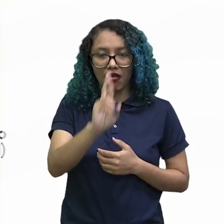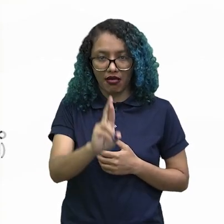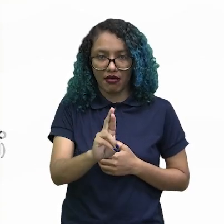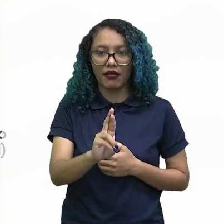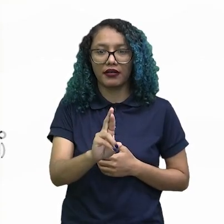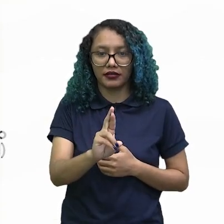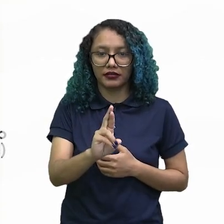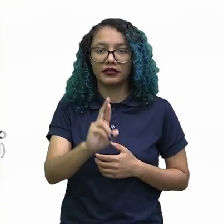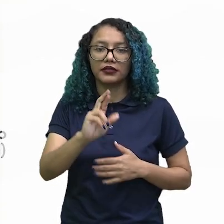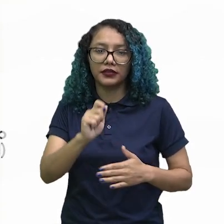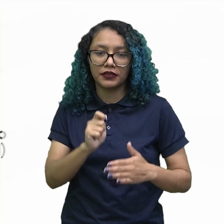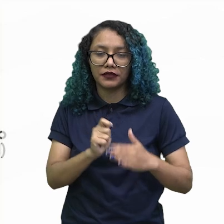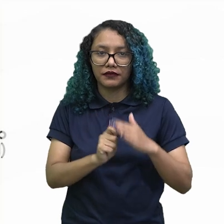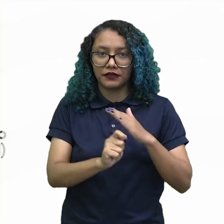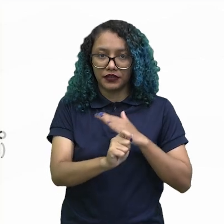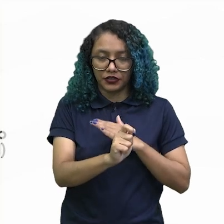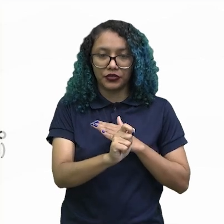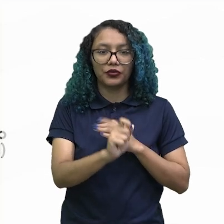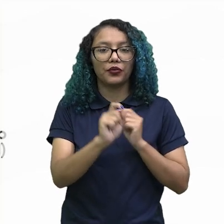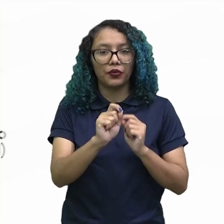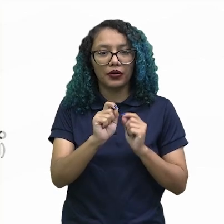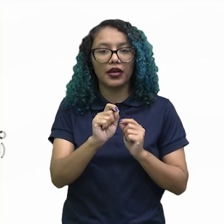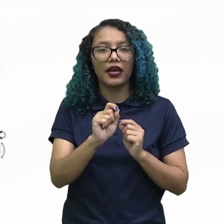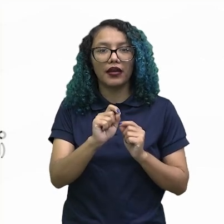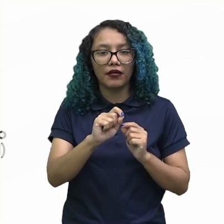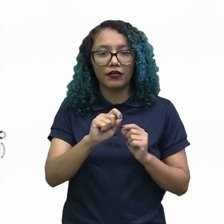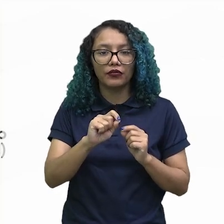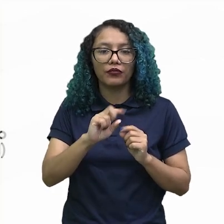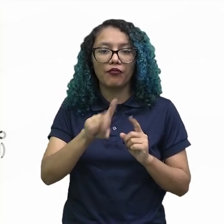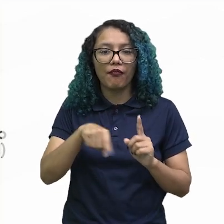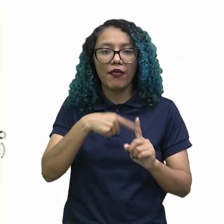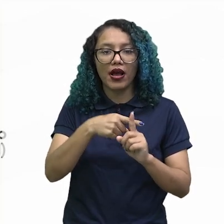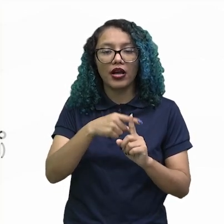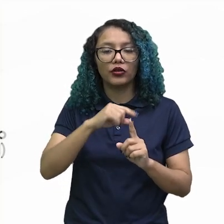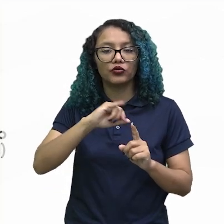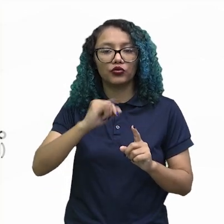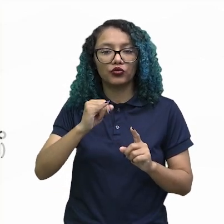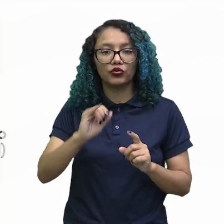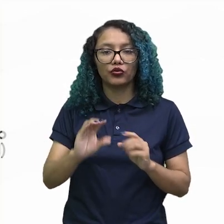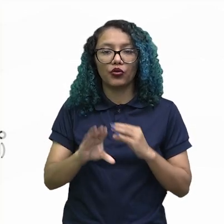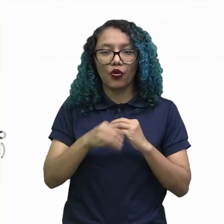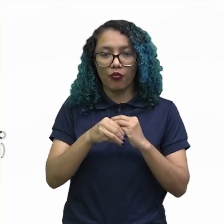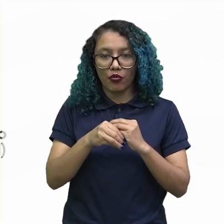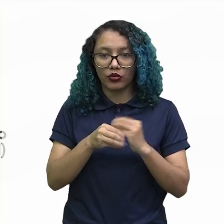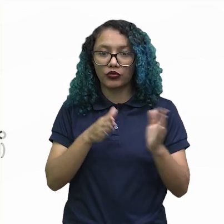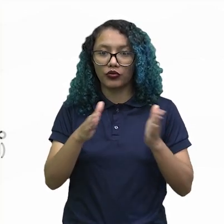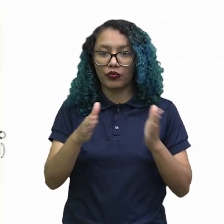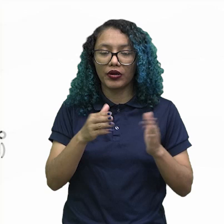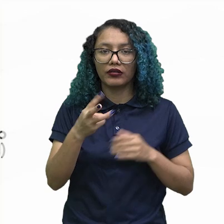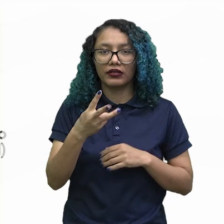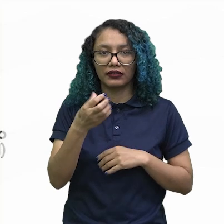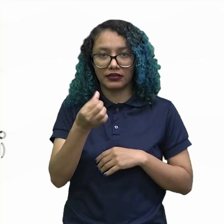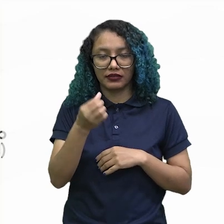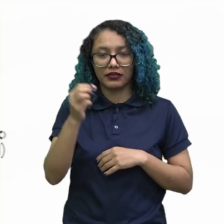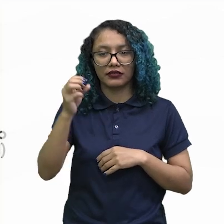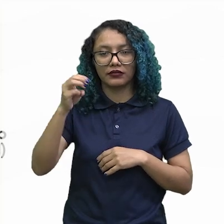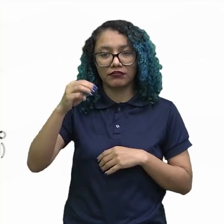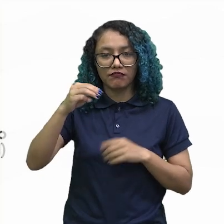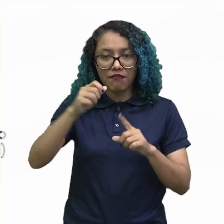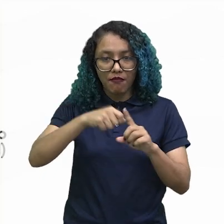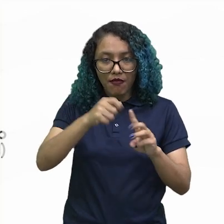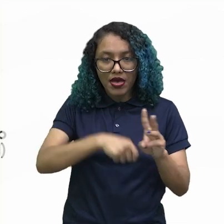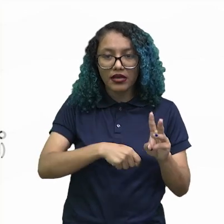tá? Ele foi investido a juros compostos durante 36 meses, com a taxa